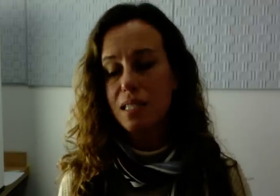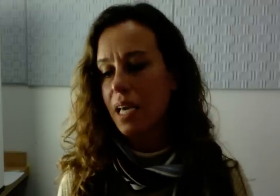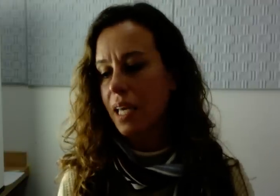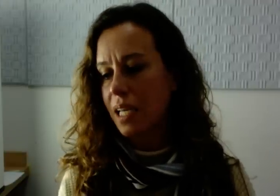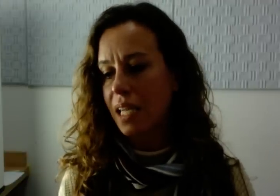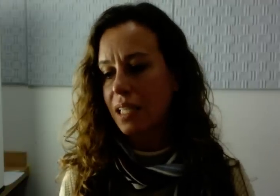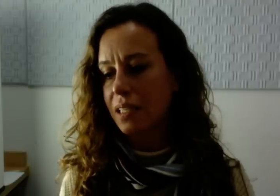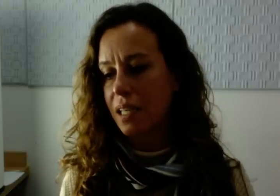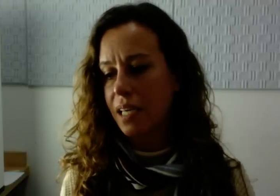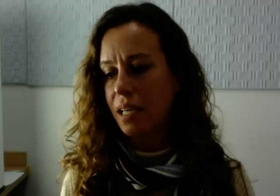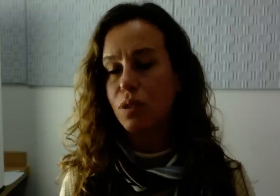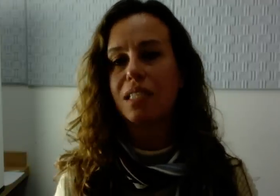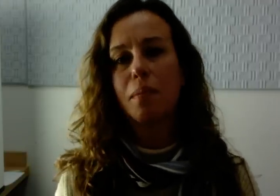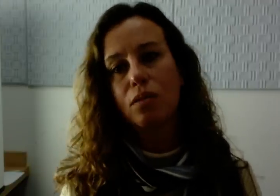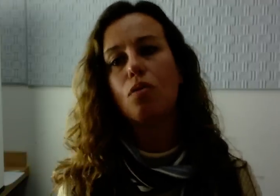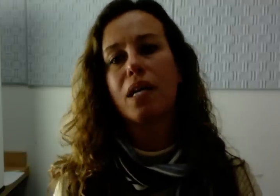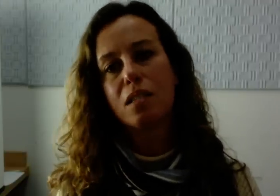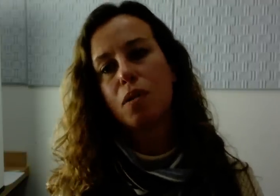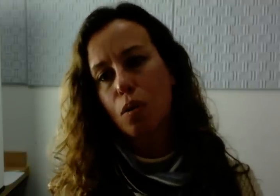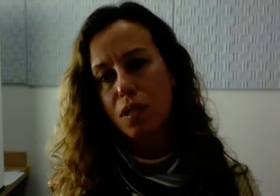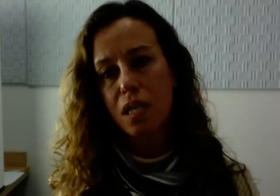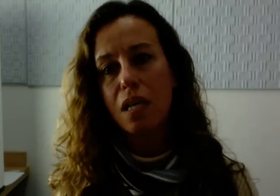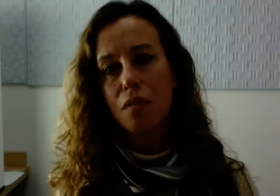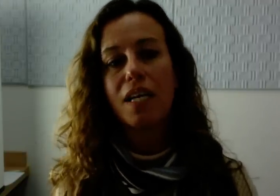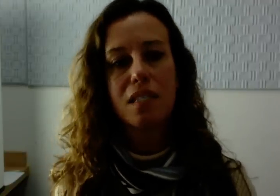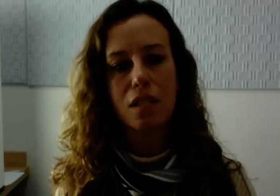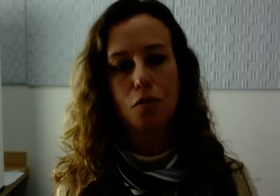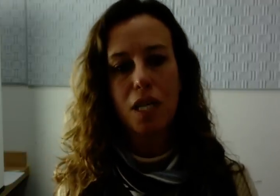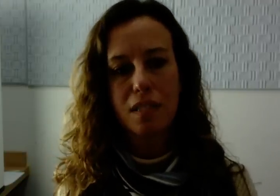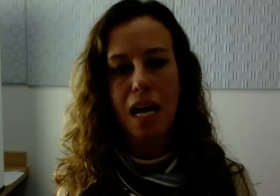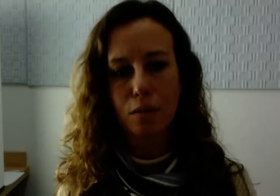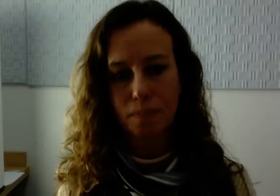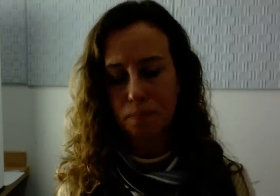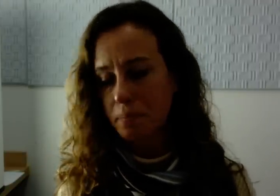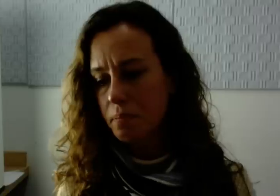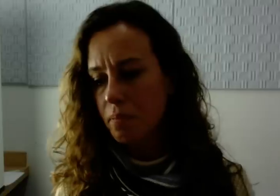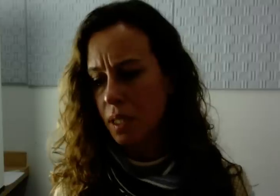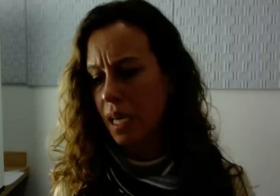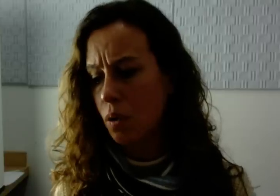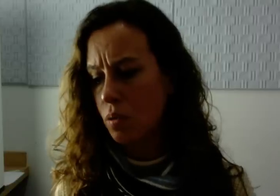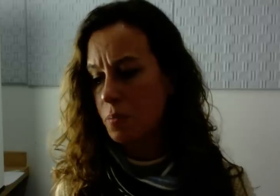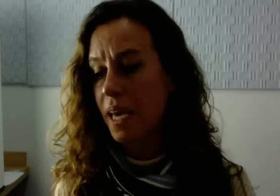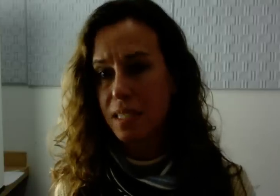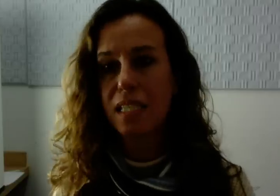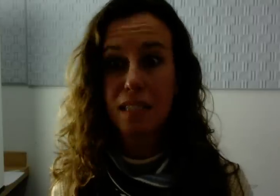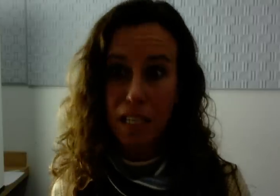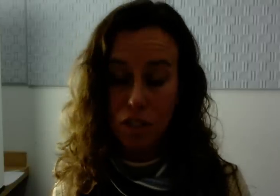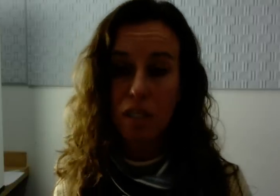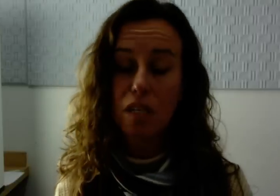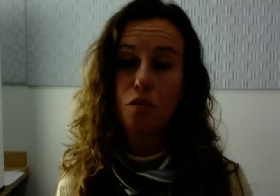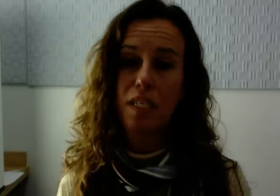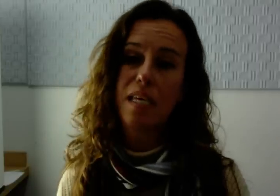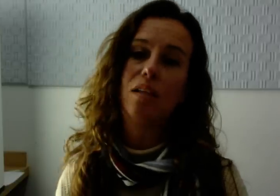Mas aquela Ela tá aqui que o tratamento com essas pessoas vai ser diferenciado né ou espera-se que